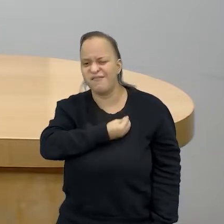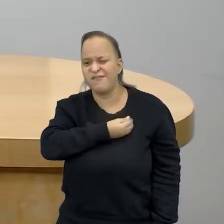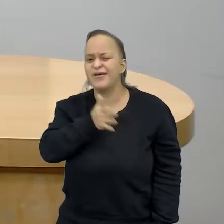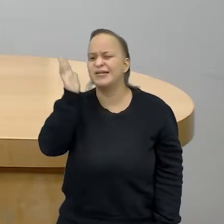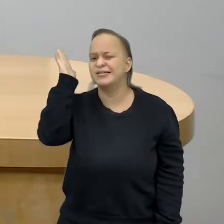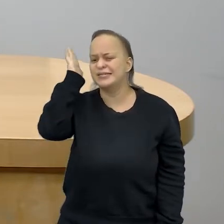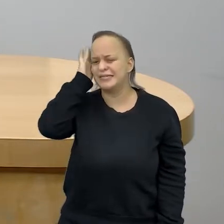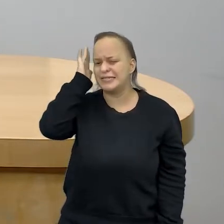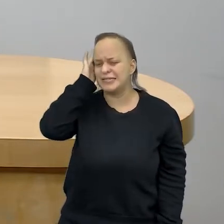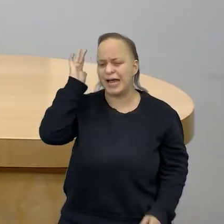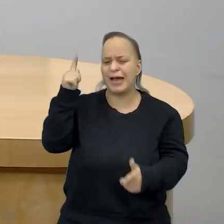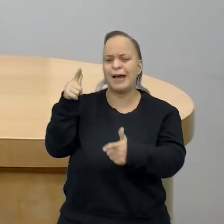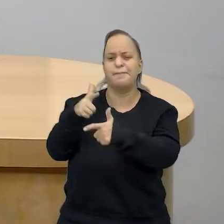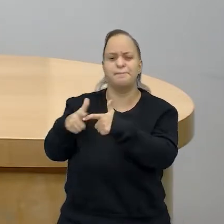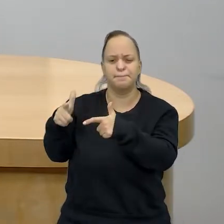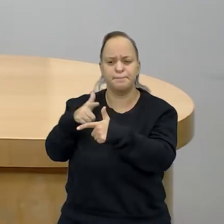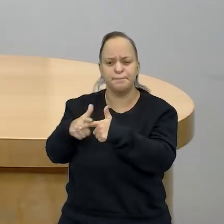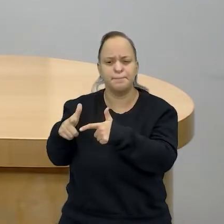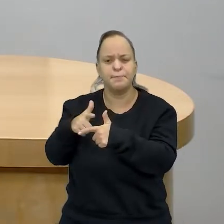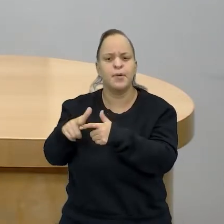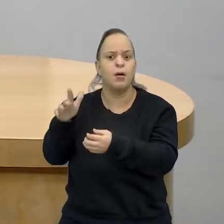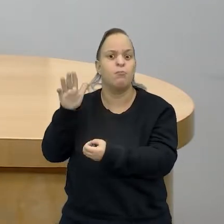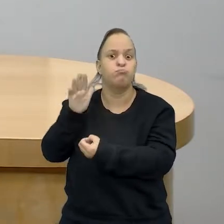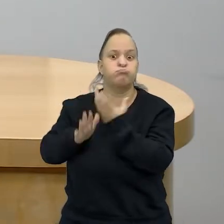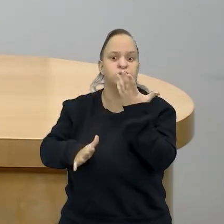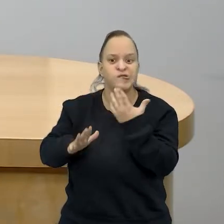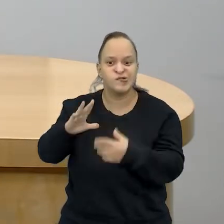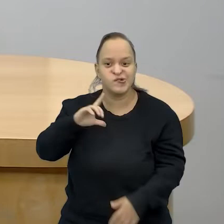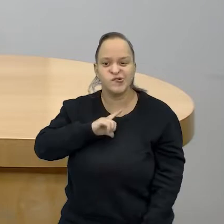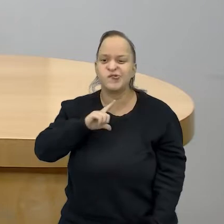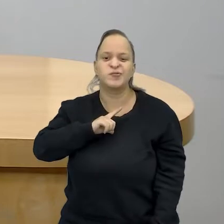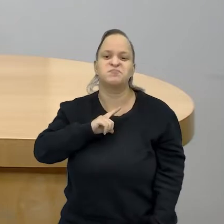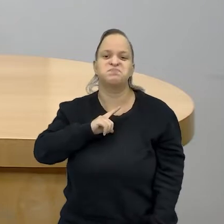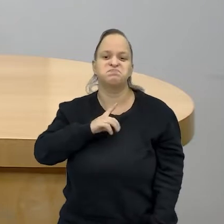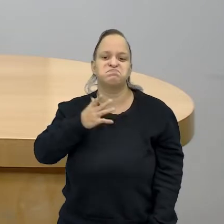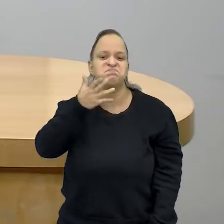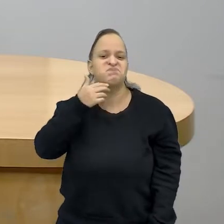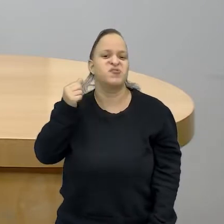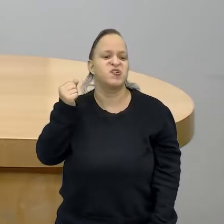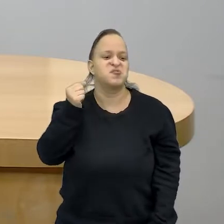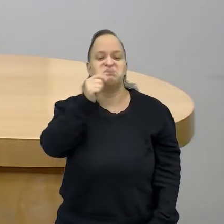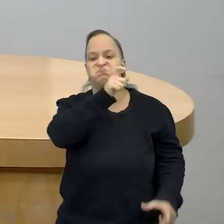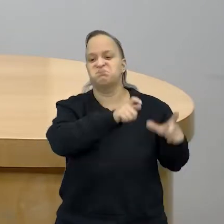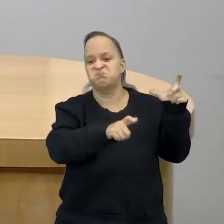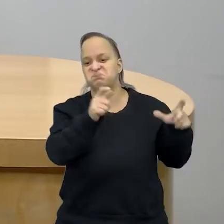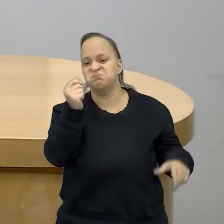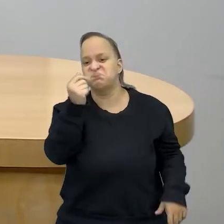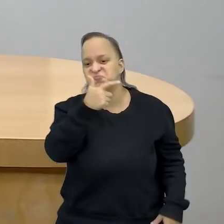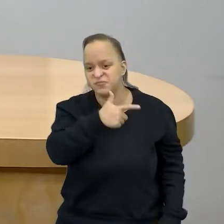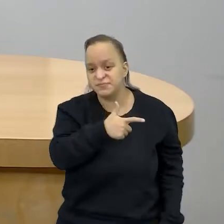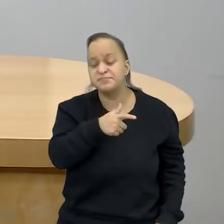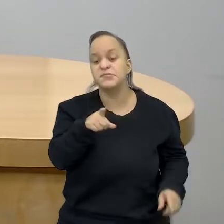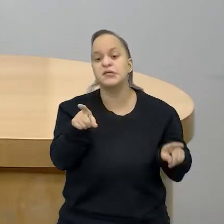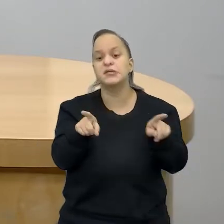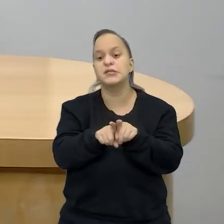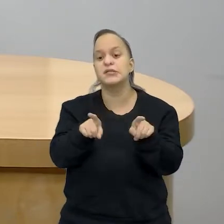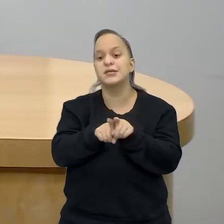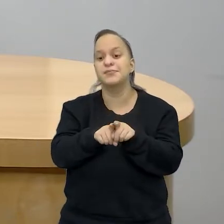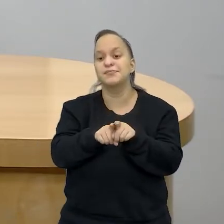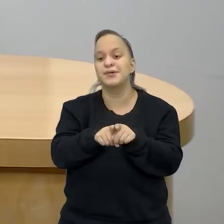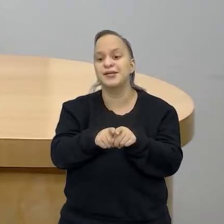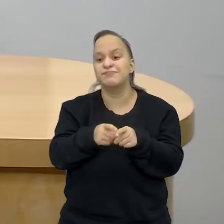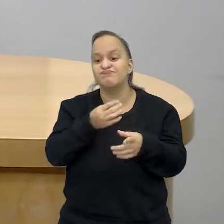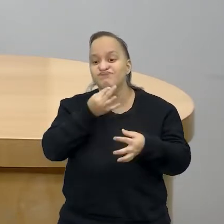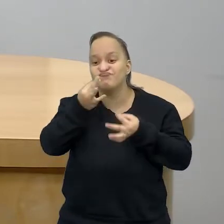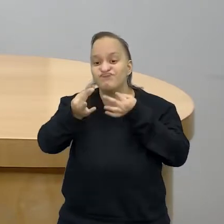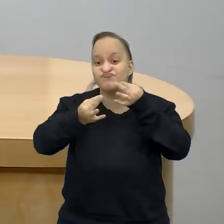vocês enfrentam melhor do que ninguém, né? E vocês podem também estar propondo sugestões de